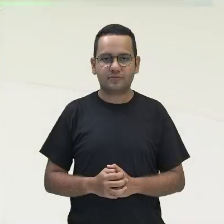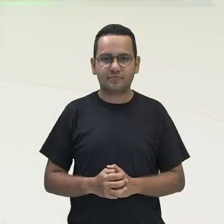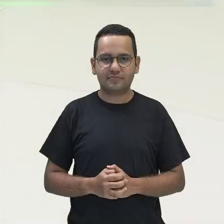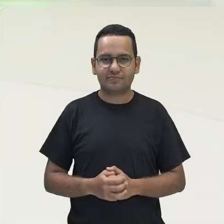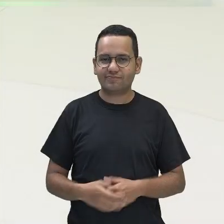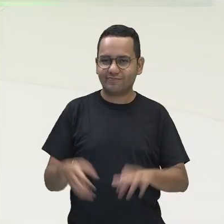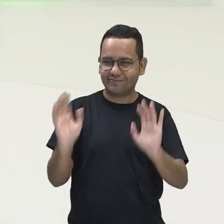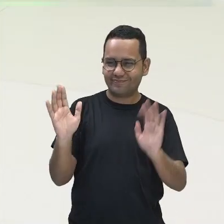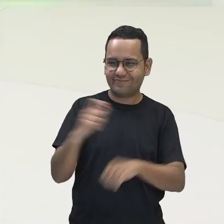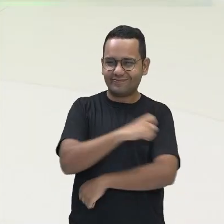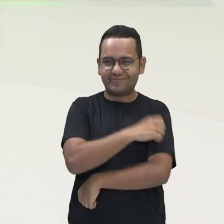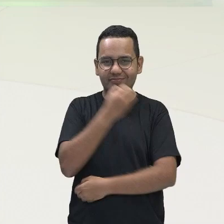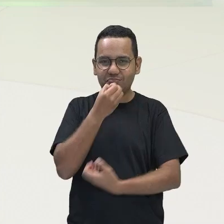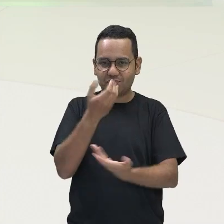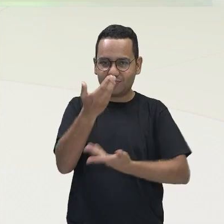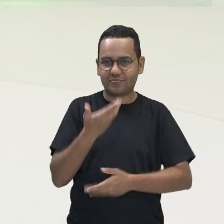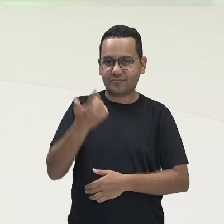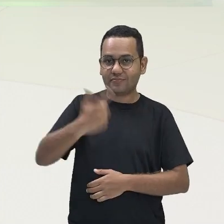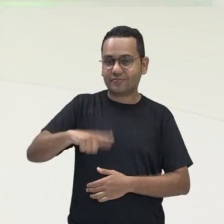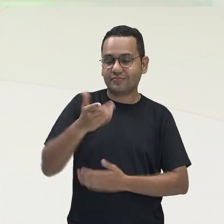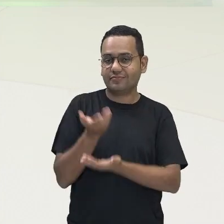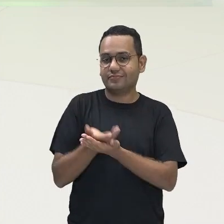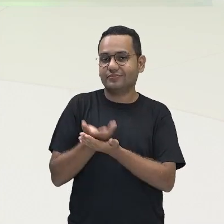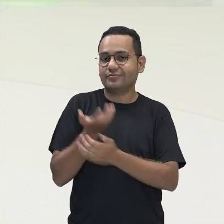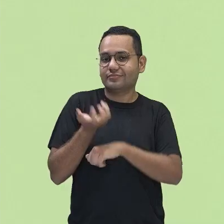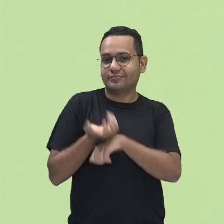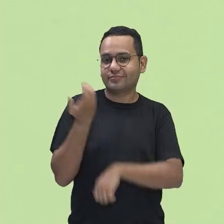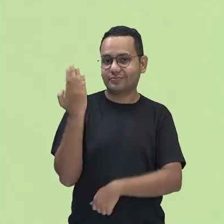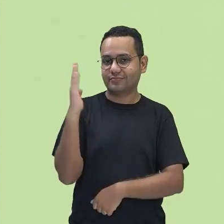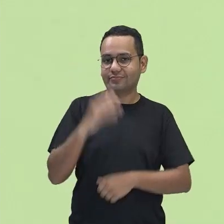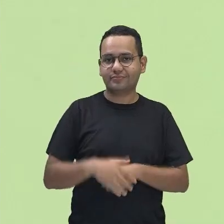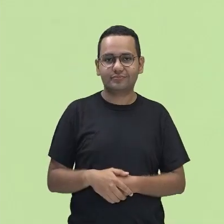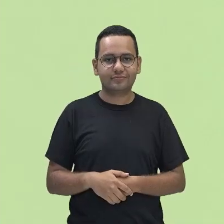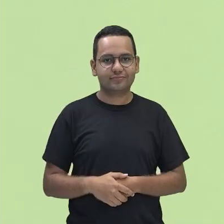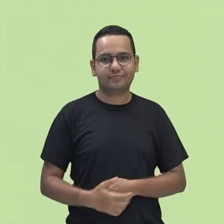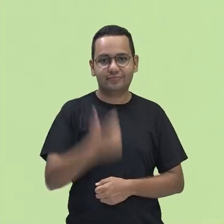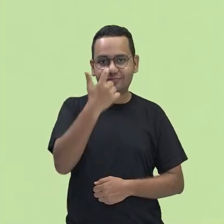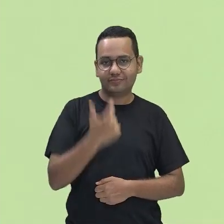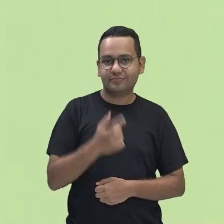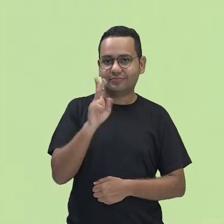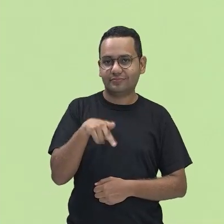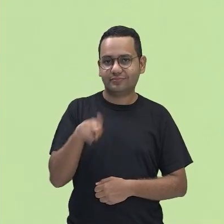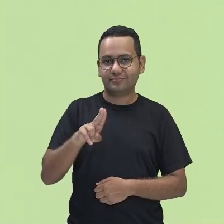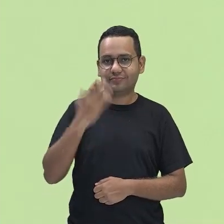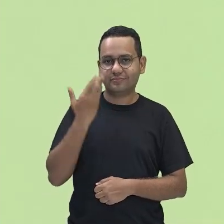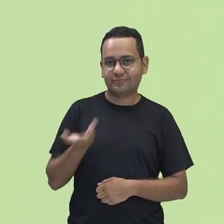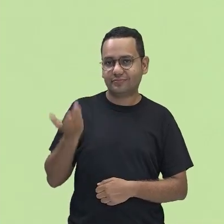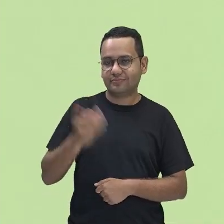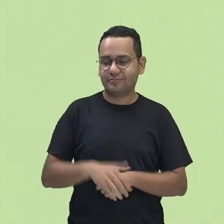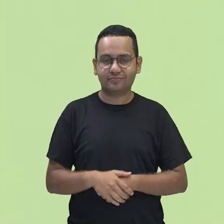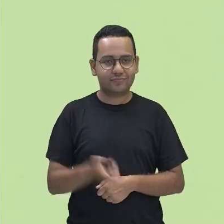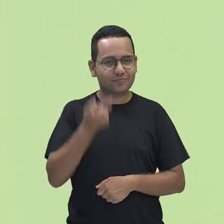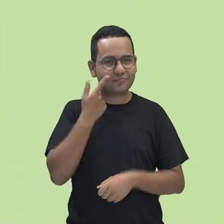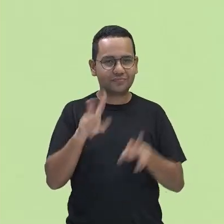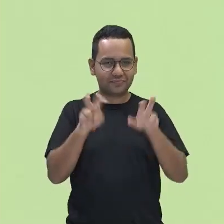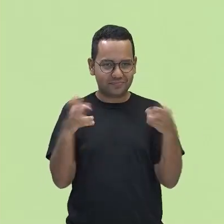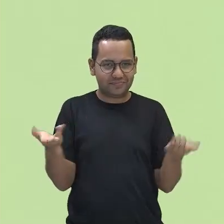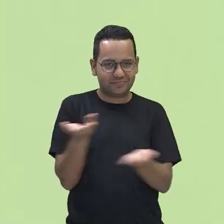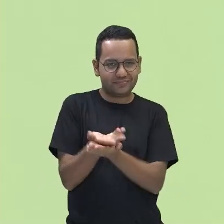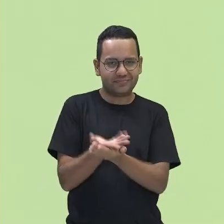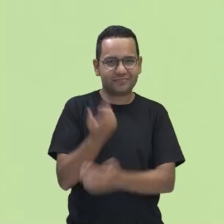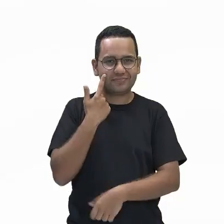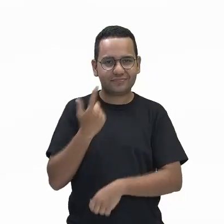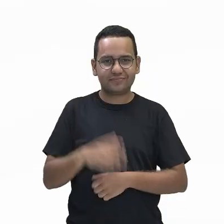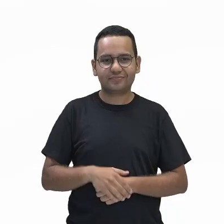Olá, sejam bem-vindos aí para a nossa aula de Biologia. Eu sou o professor Daison Jardim e vamos ver aí o que temos na nossa